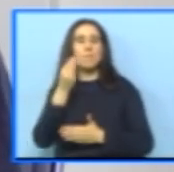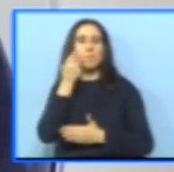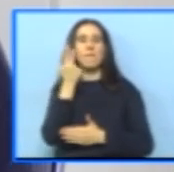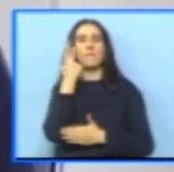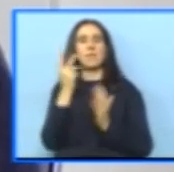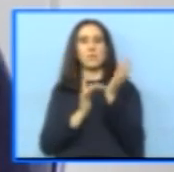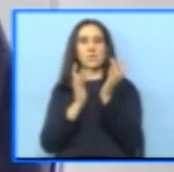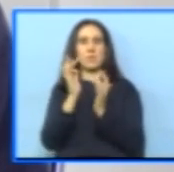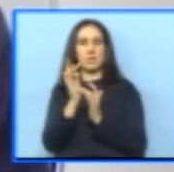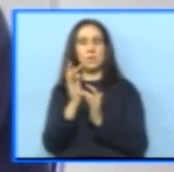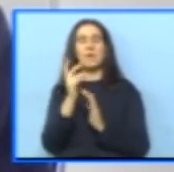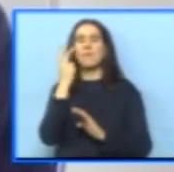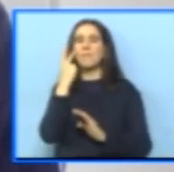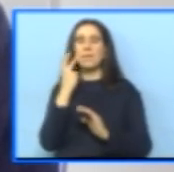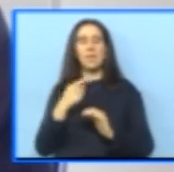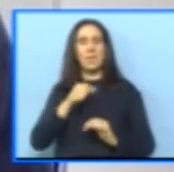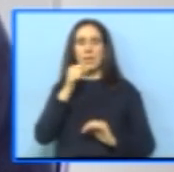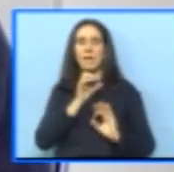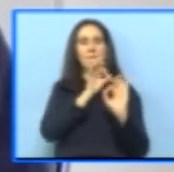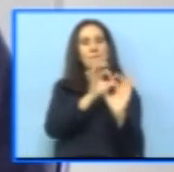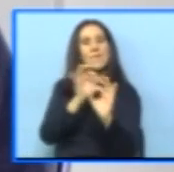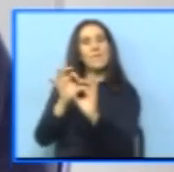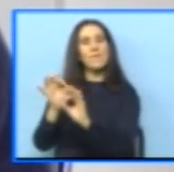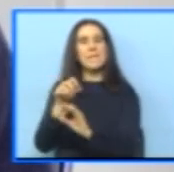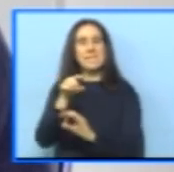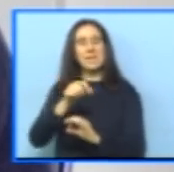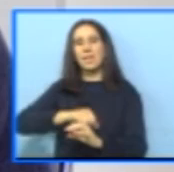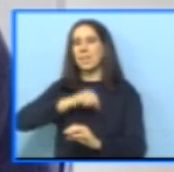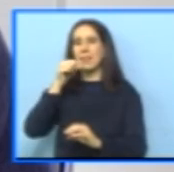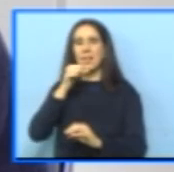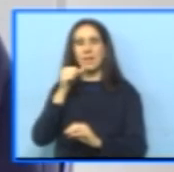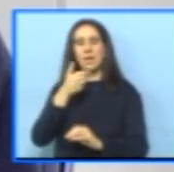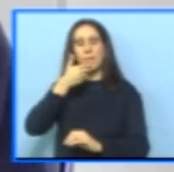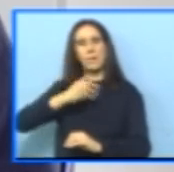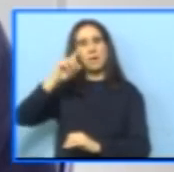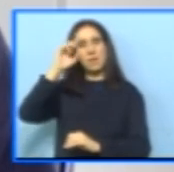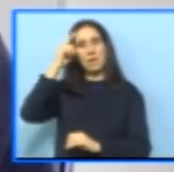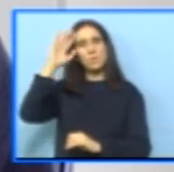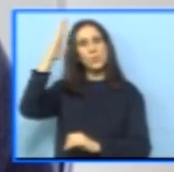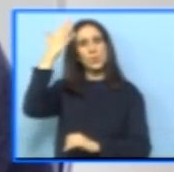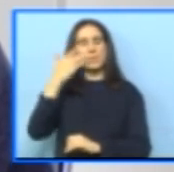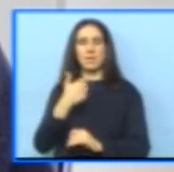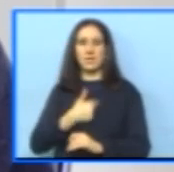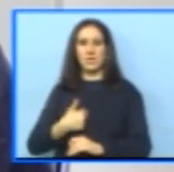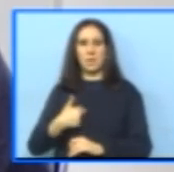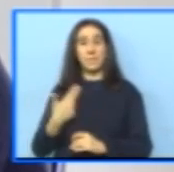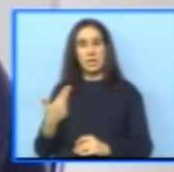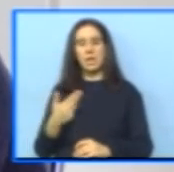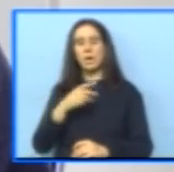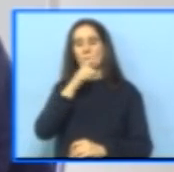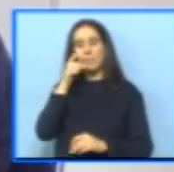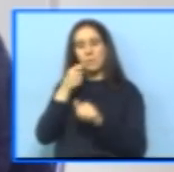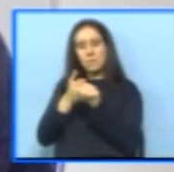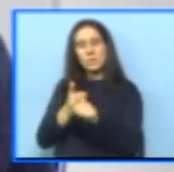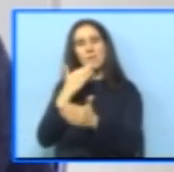uma pró-vida sempre em relação aos outros. E essa é que é a verdadeira sabedoria cristã, ou seja, o compromisso para gerar